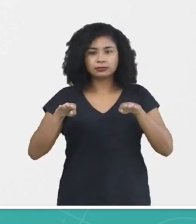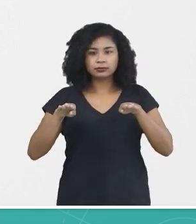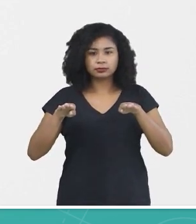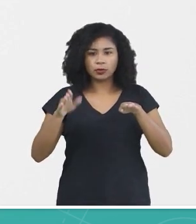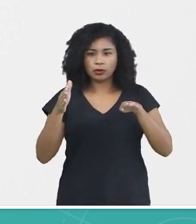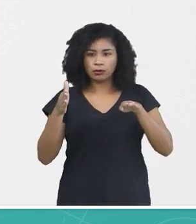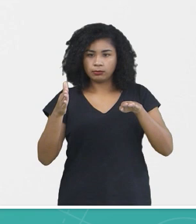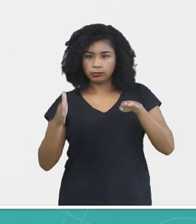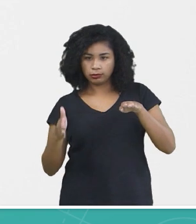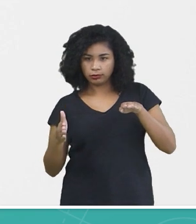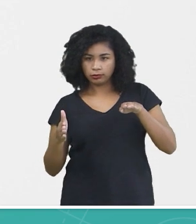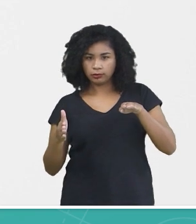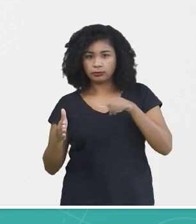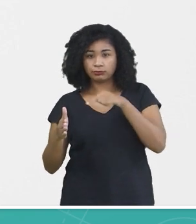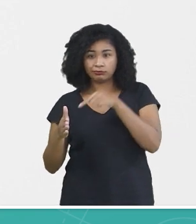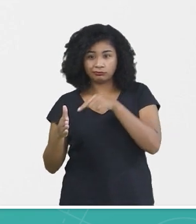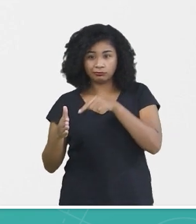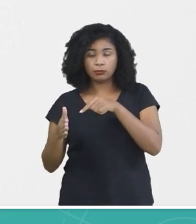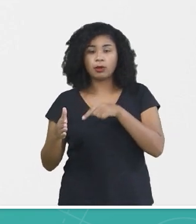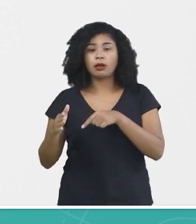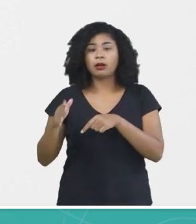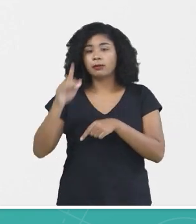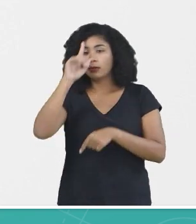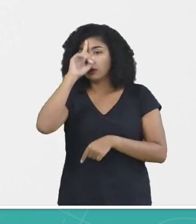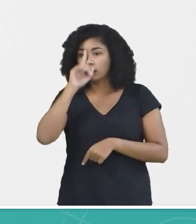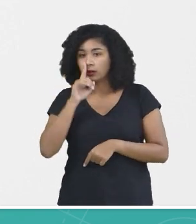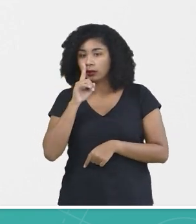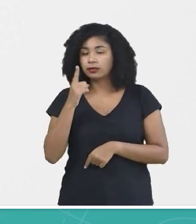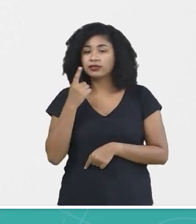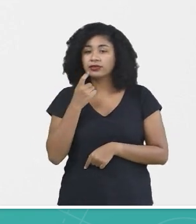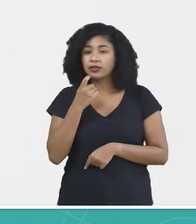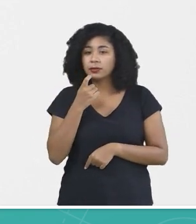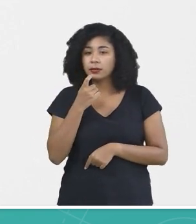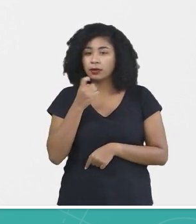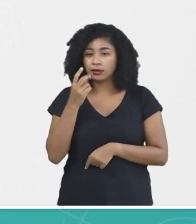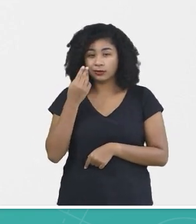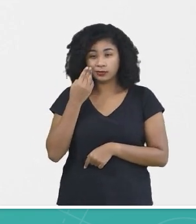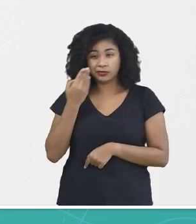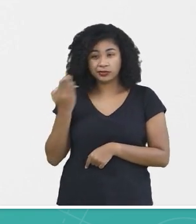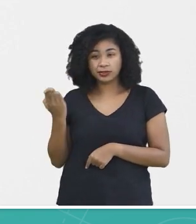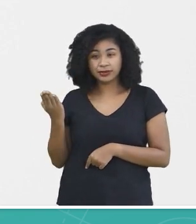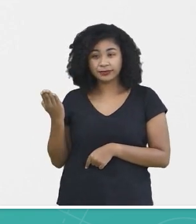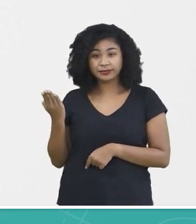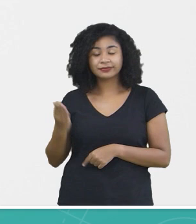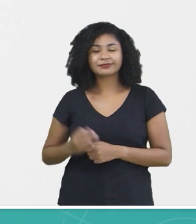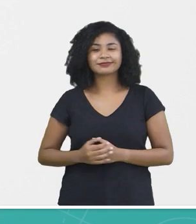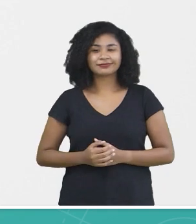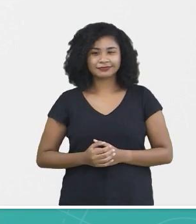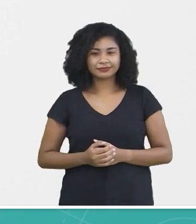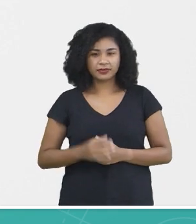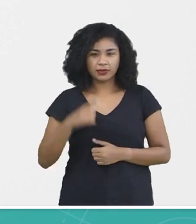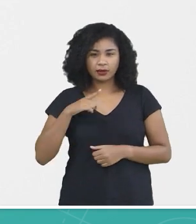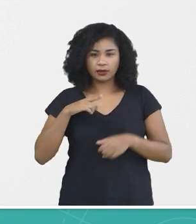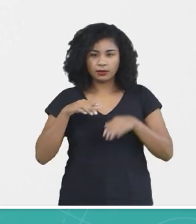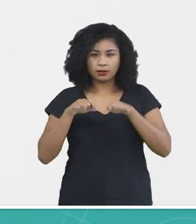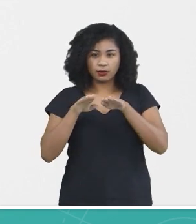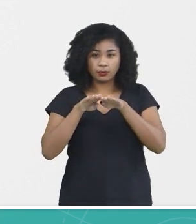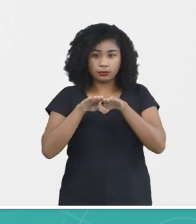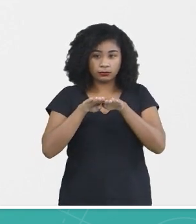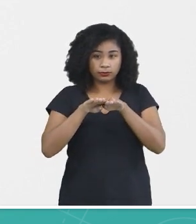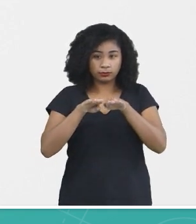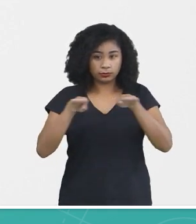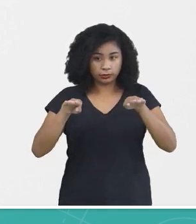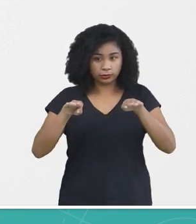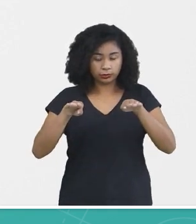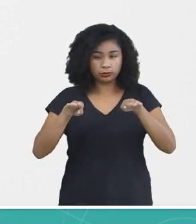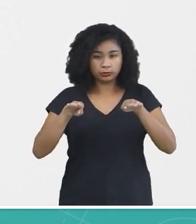uma amarela e uma vermelha. Então, observem que nós temos retas no mesmo plano e retas que não pertencem